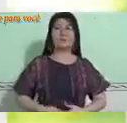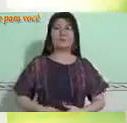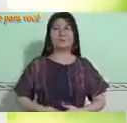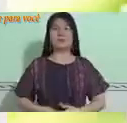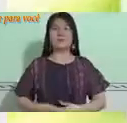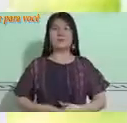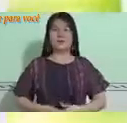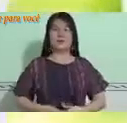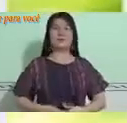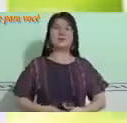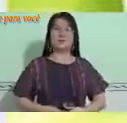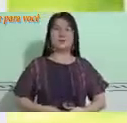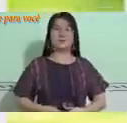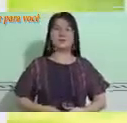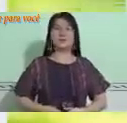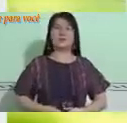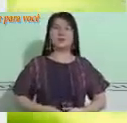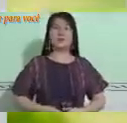QUIDIFCADOR 1